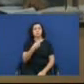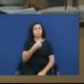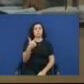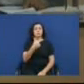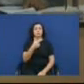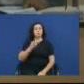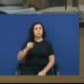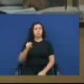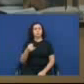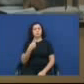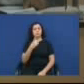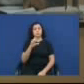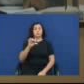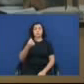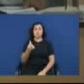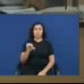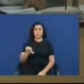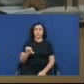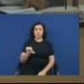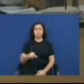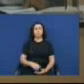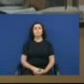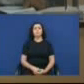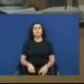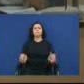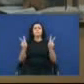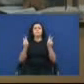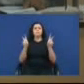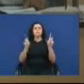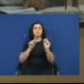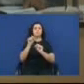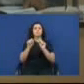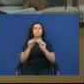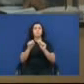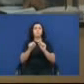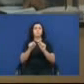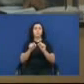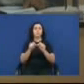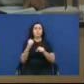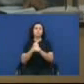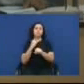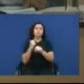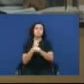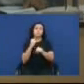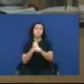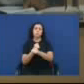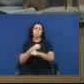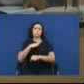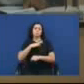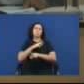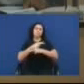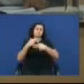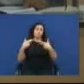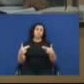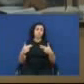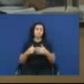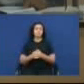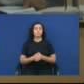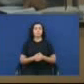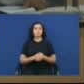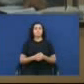de 1969, que dispõe sobre o Código de Obras e Urbanismo e das outras